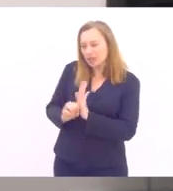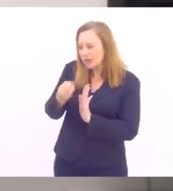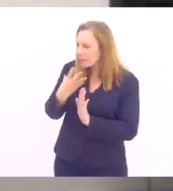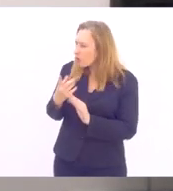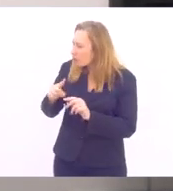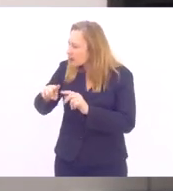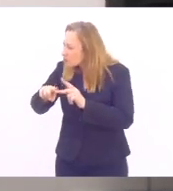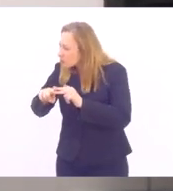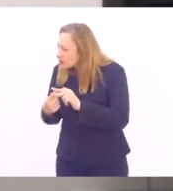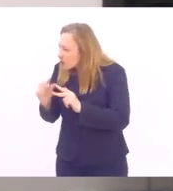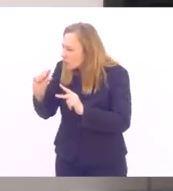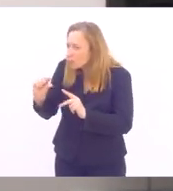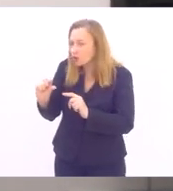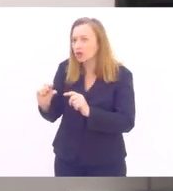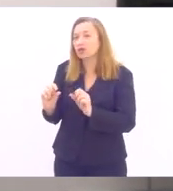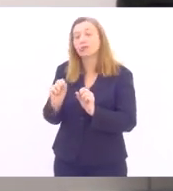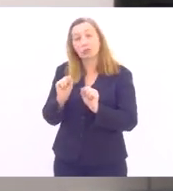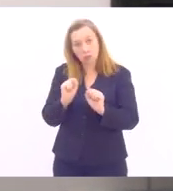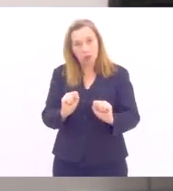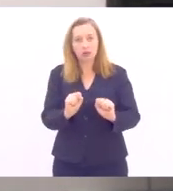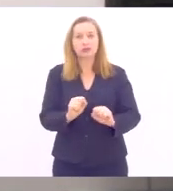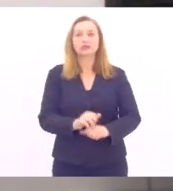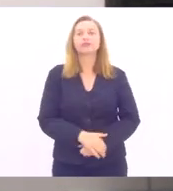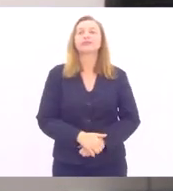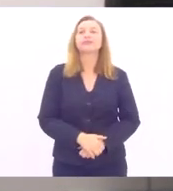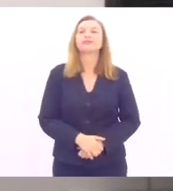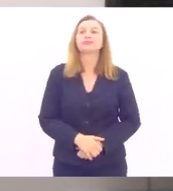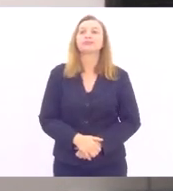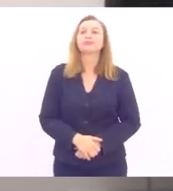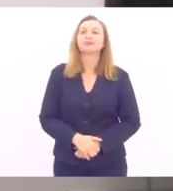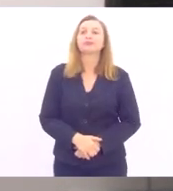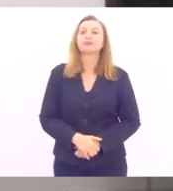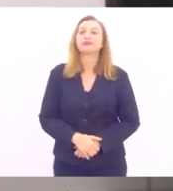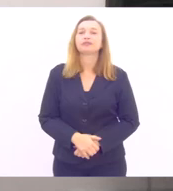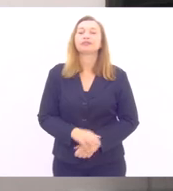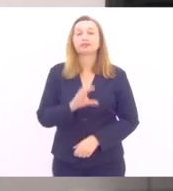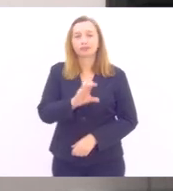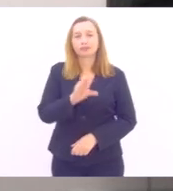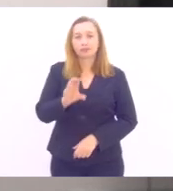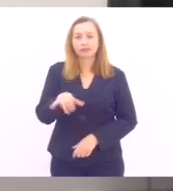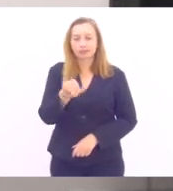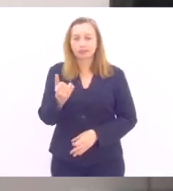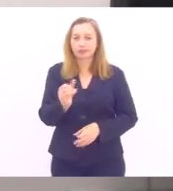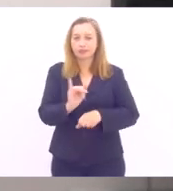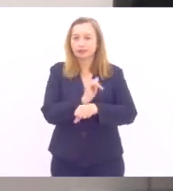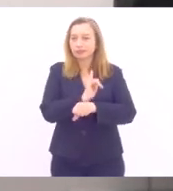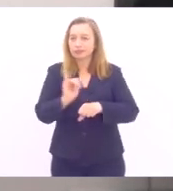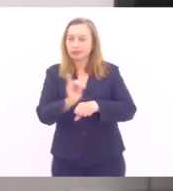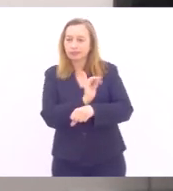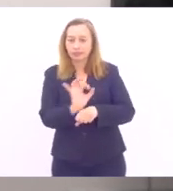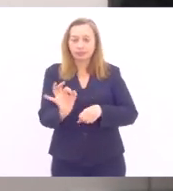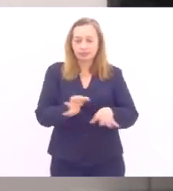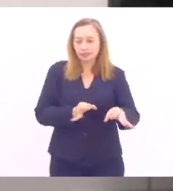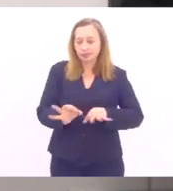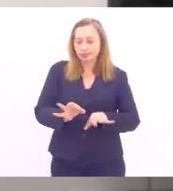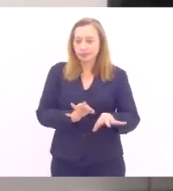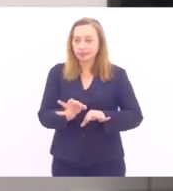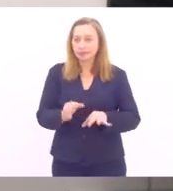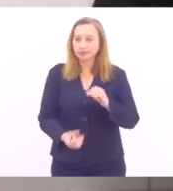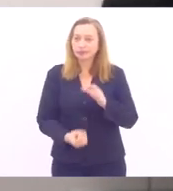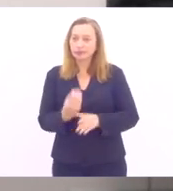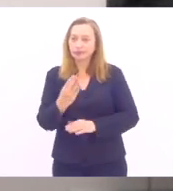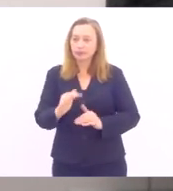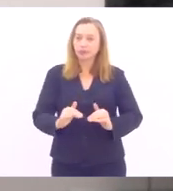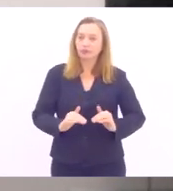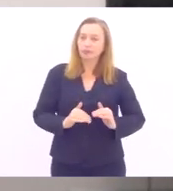dessa forma. Então, isso também é possível. E, a partir daí, a CCJ vai elaborar um substitutivo que